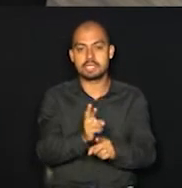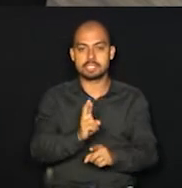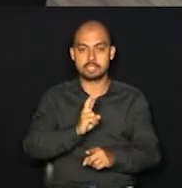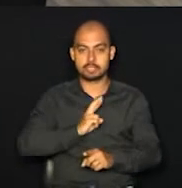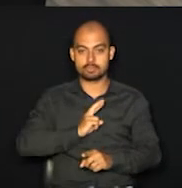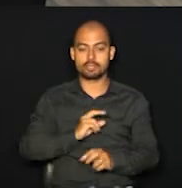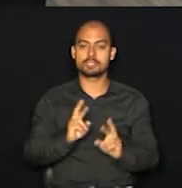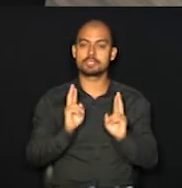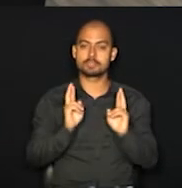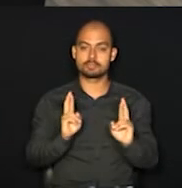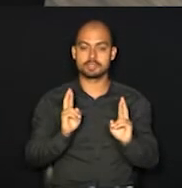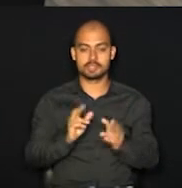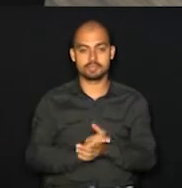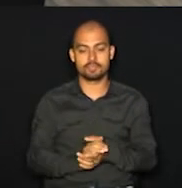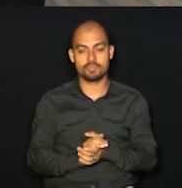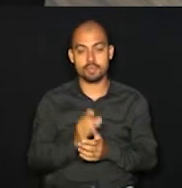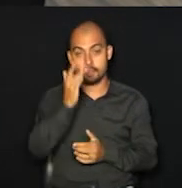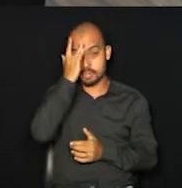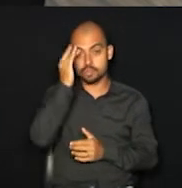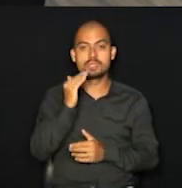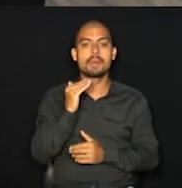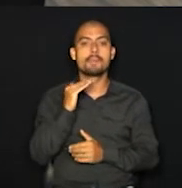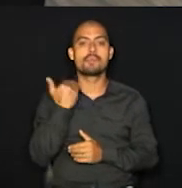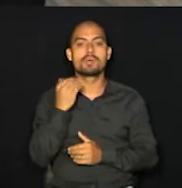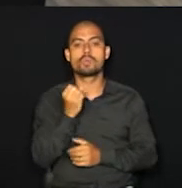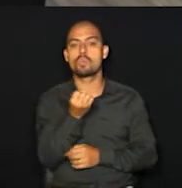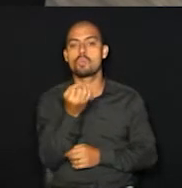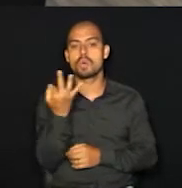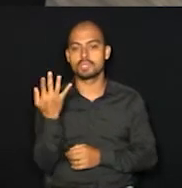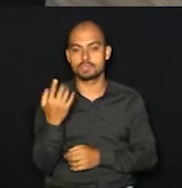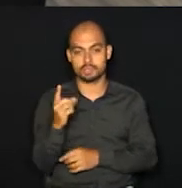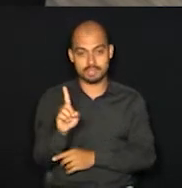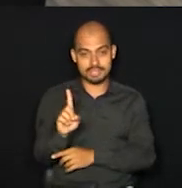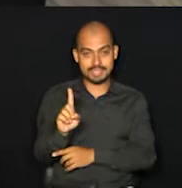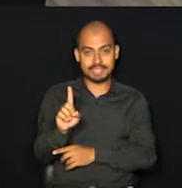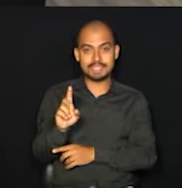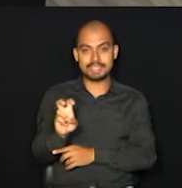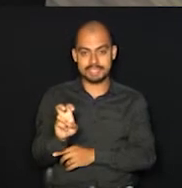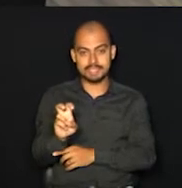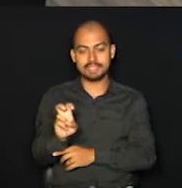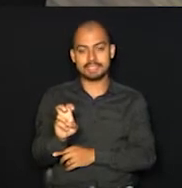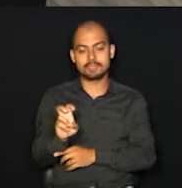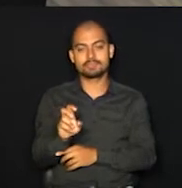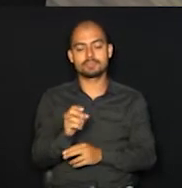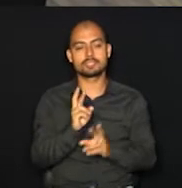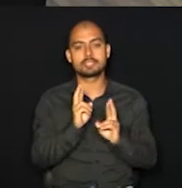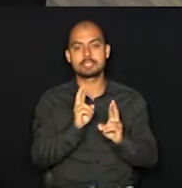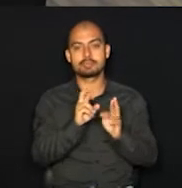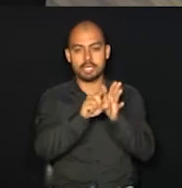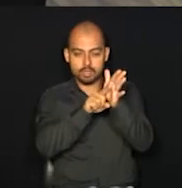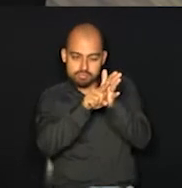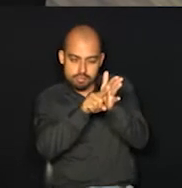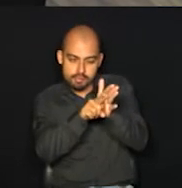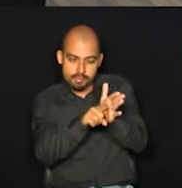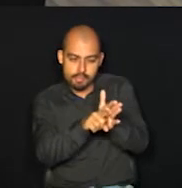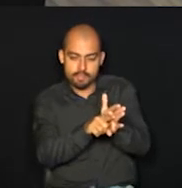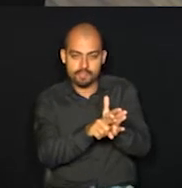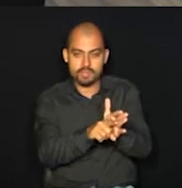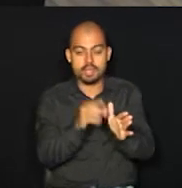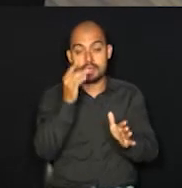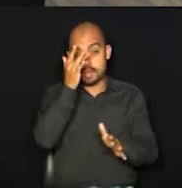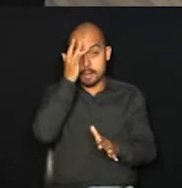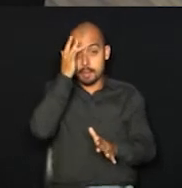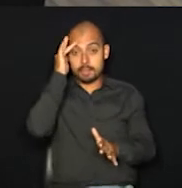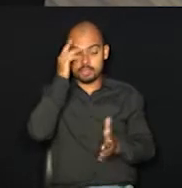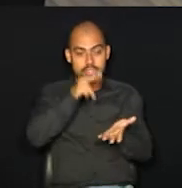em investigação, 15 pessoas faleceram, estão esperando aí o resultado deste exame. Pessoas